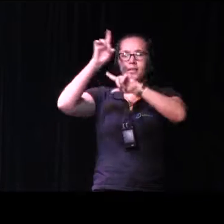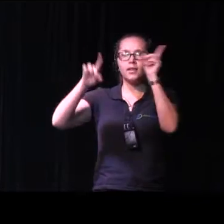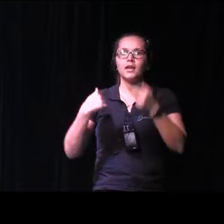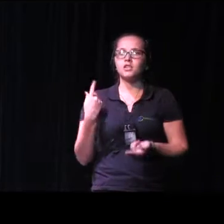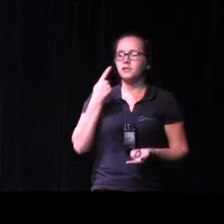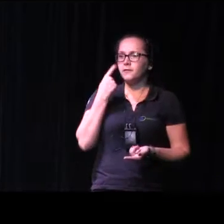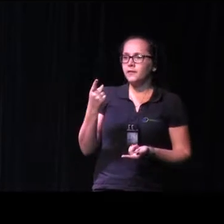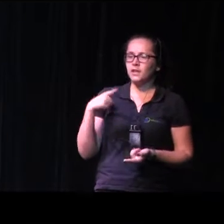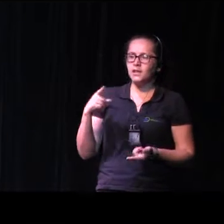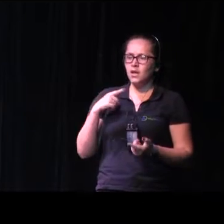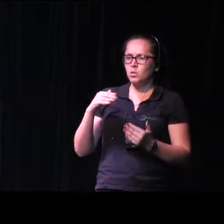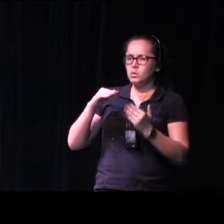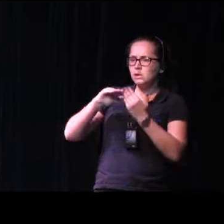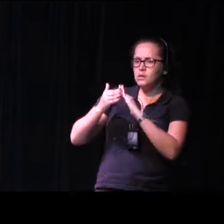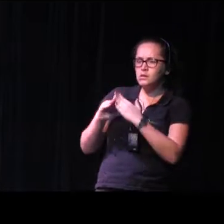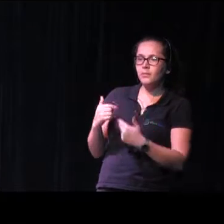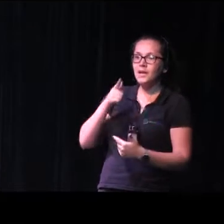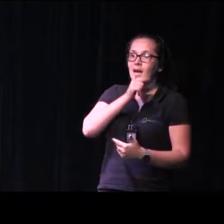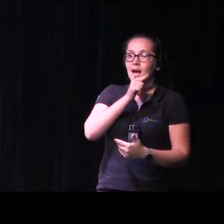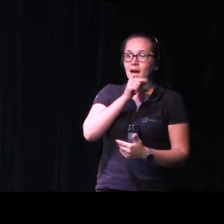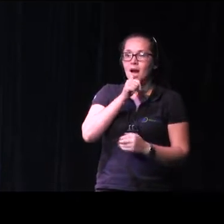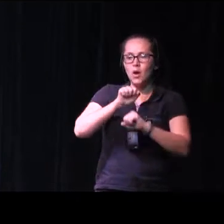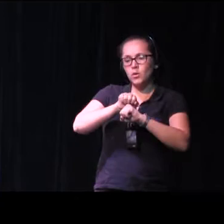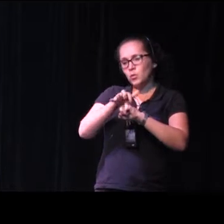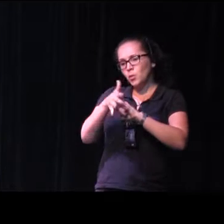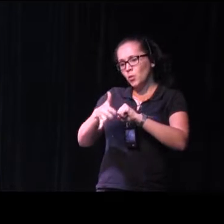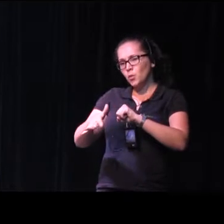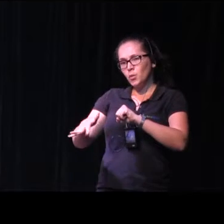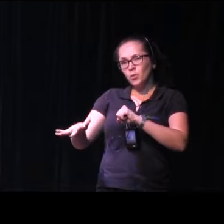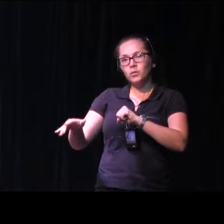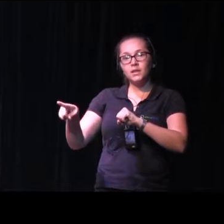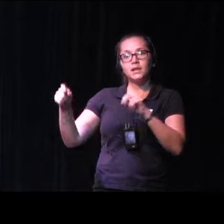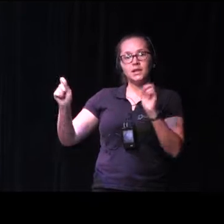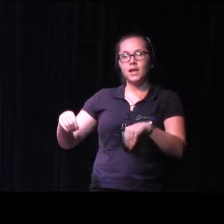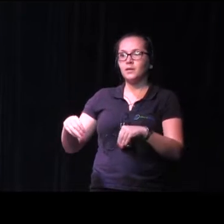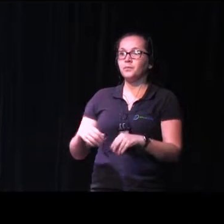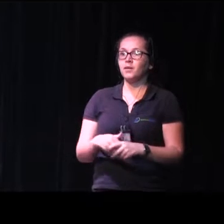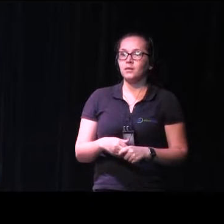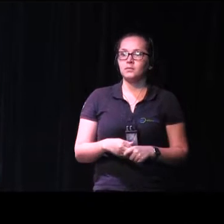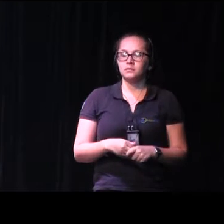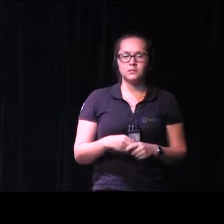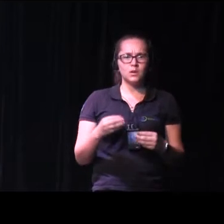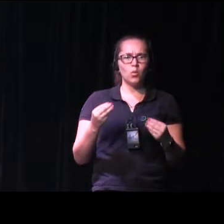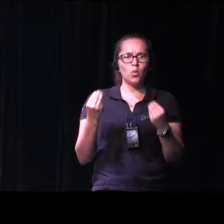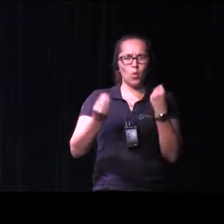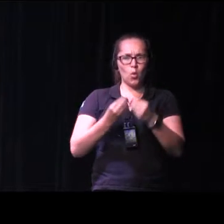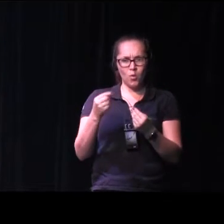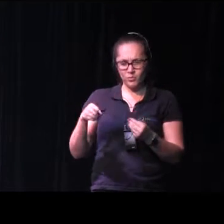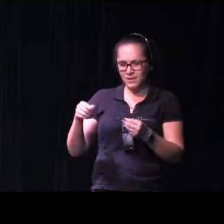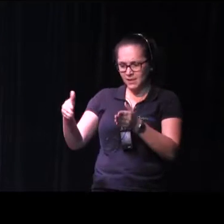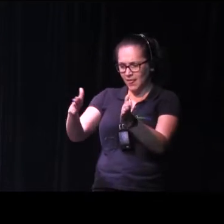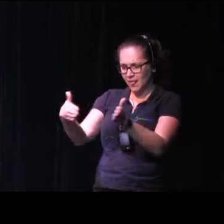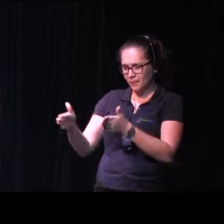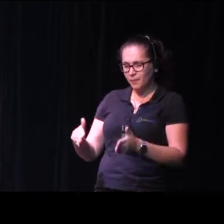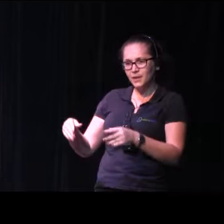gente já tem a ideia de fazer umas ranhuras para que a água flua por essa manta.